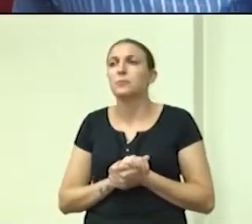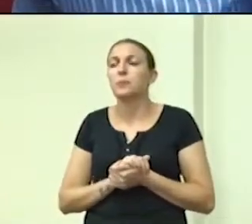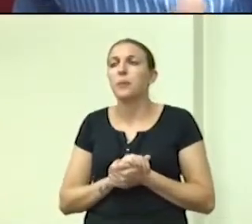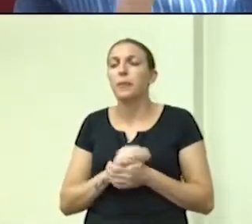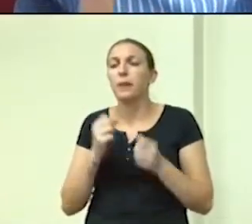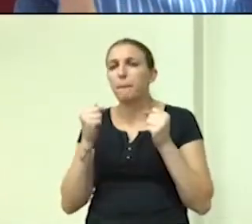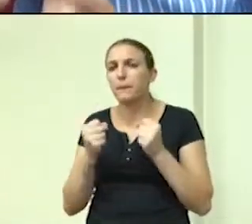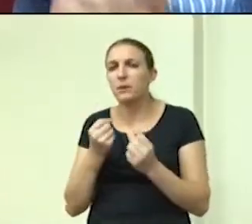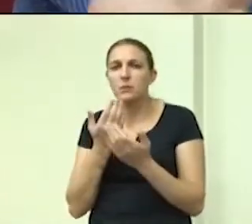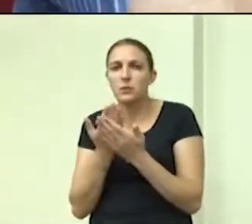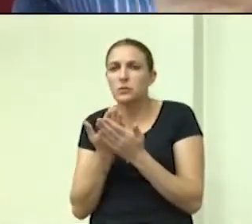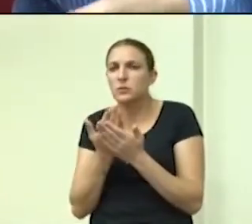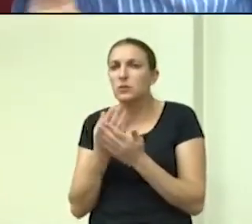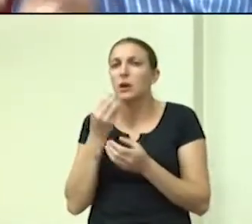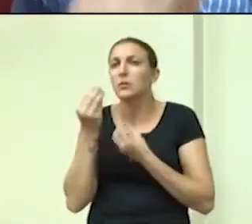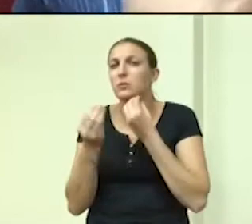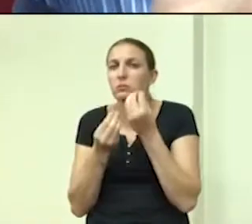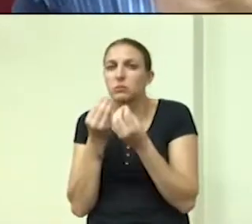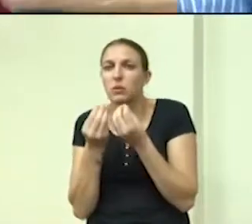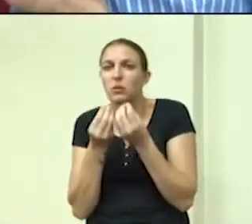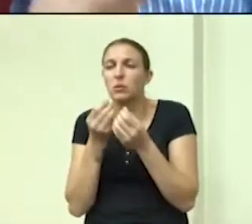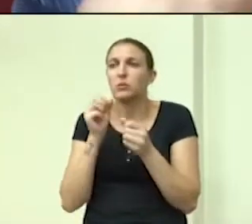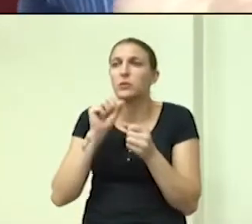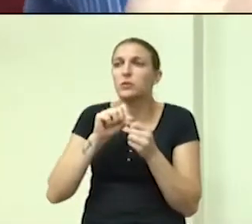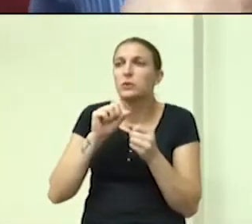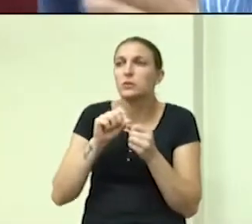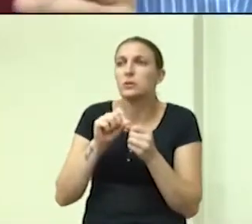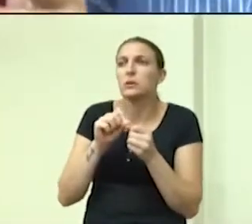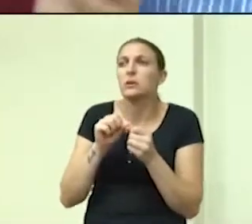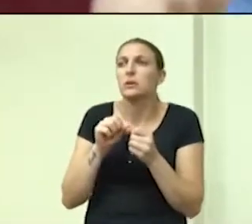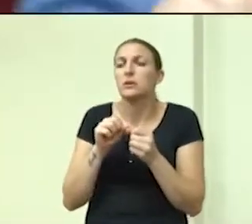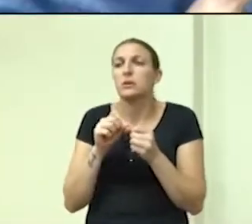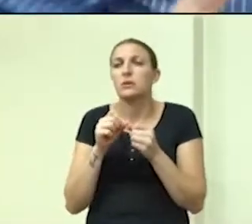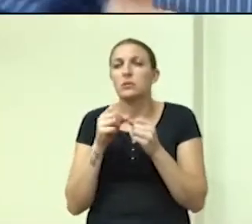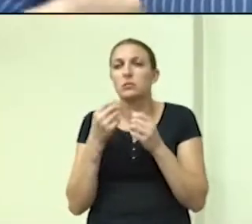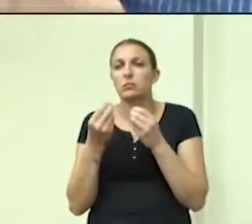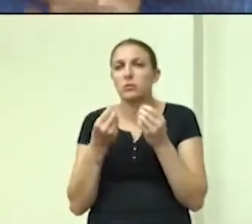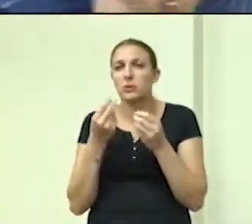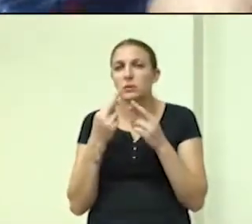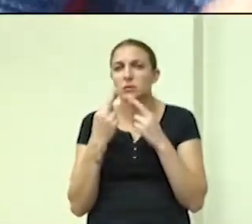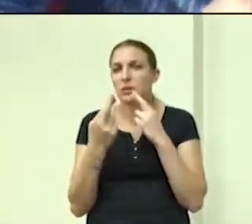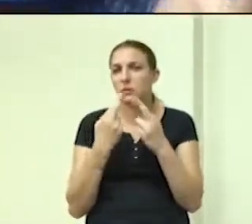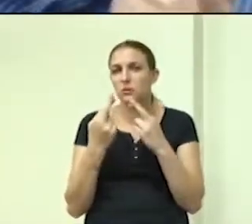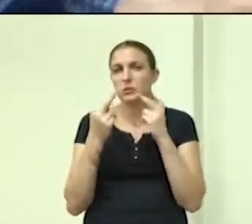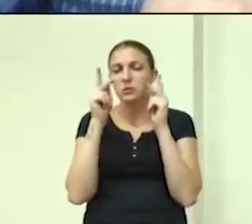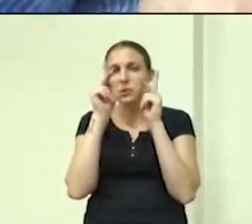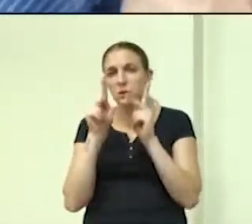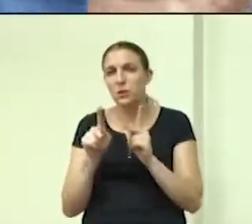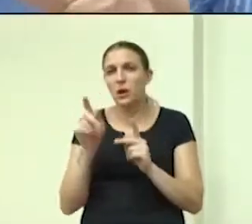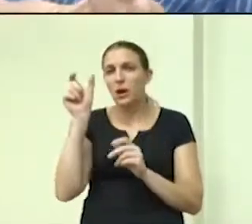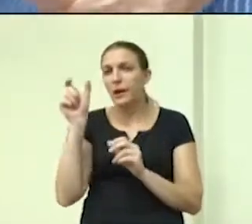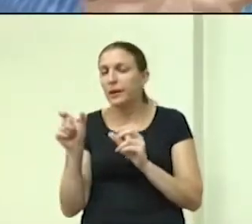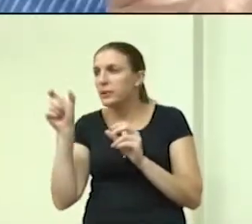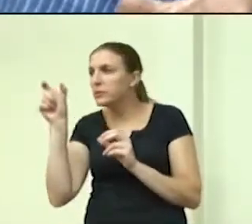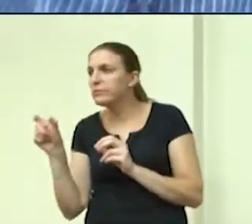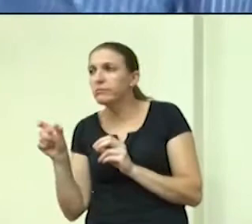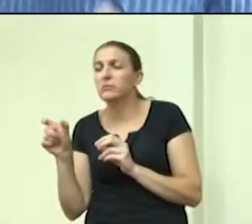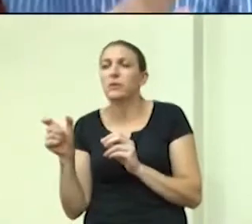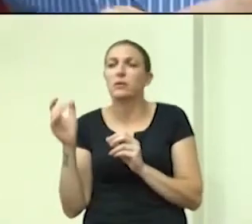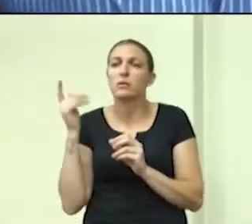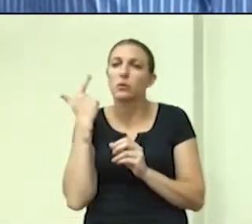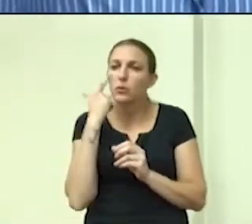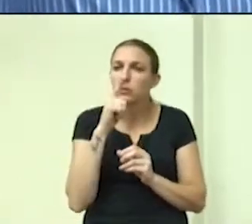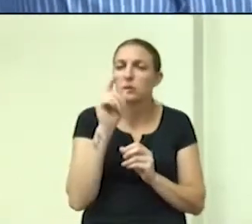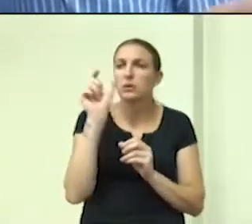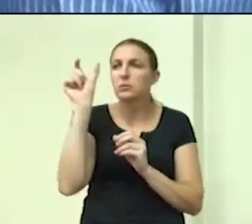as possibilidades, ou de a gente, nas nossas relações pessoais até, conseguir alguém que possa ajudar. A gente fala muito em turismo, a